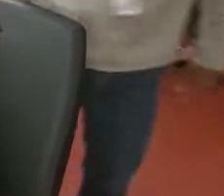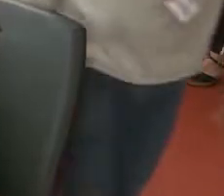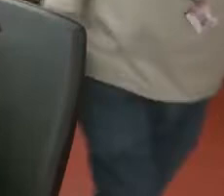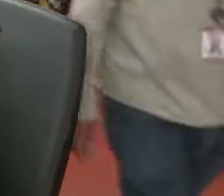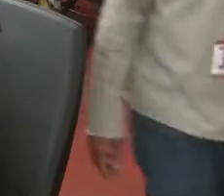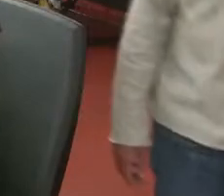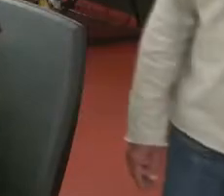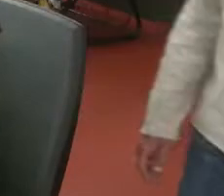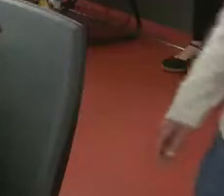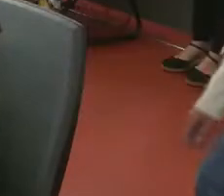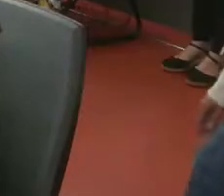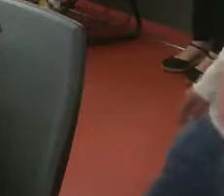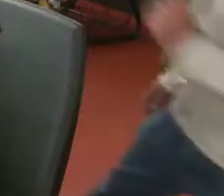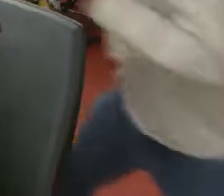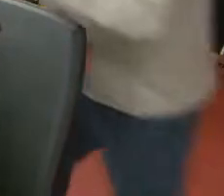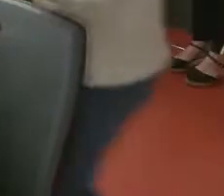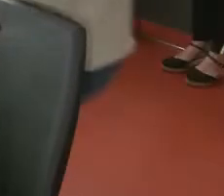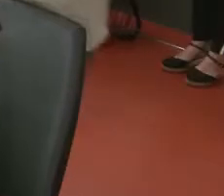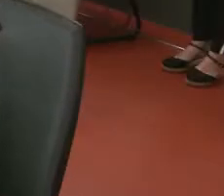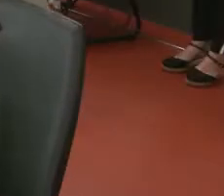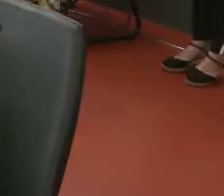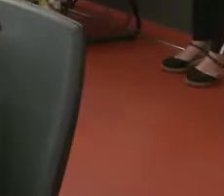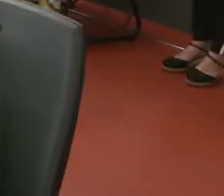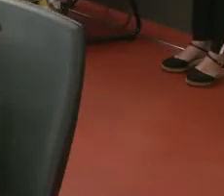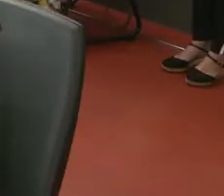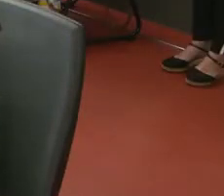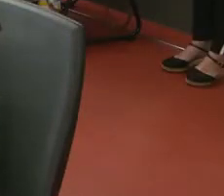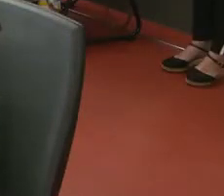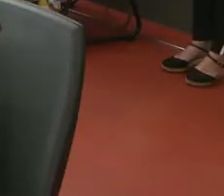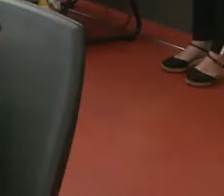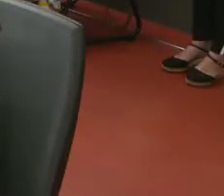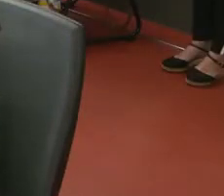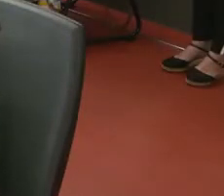Oi boa tarde senhoras e senhores